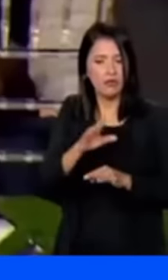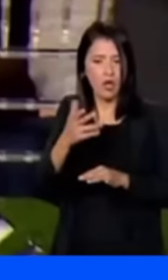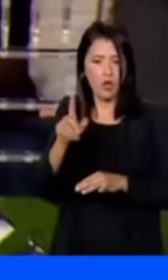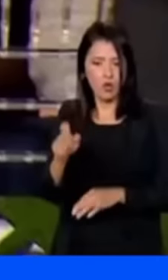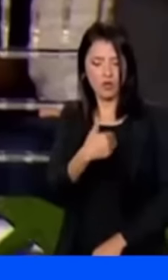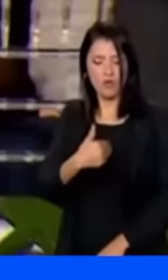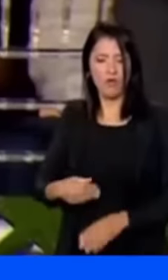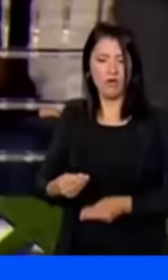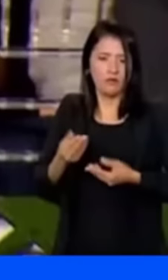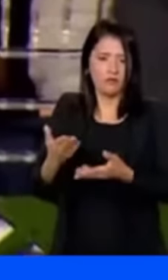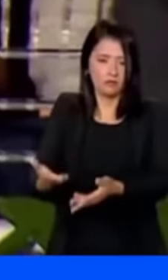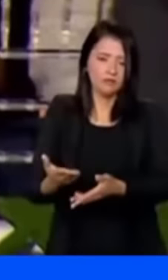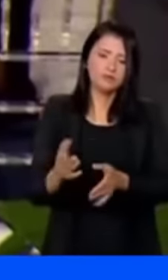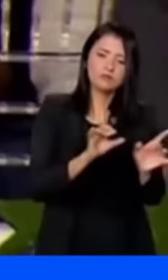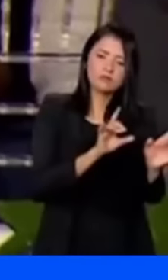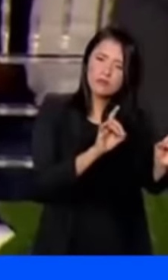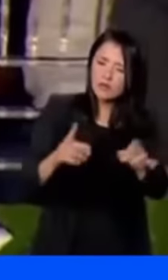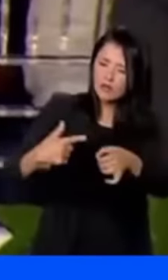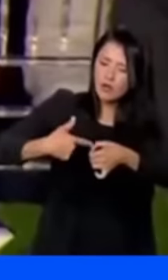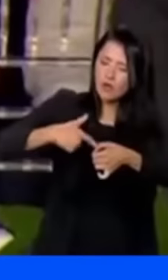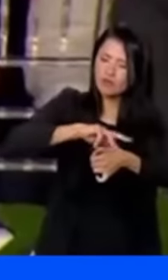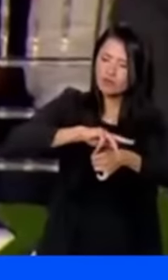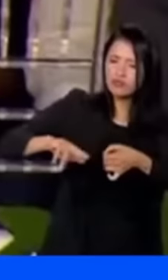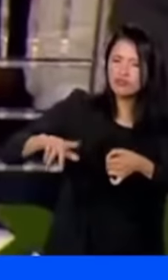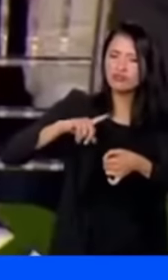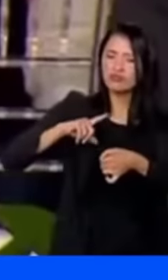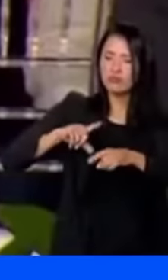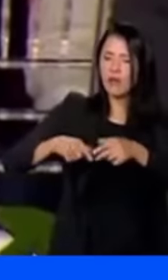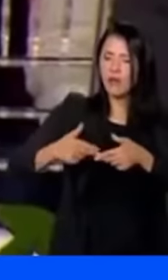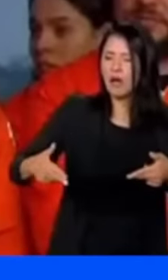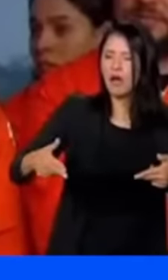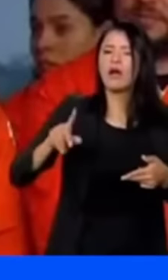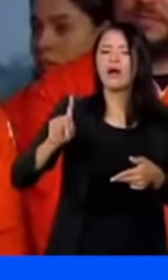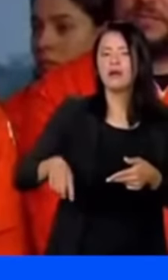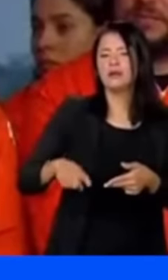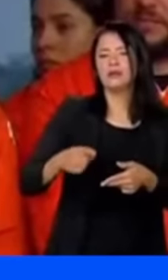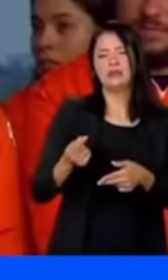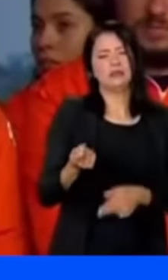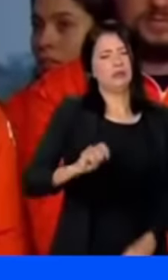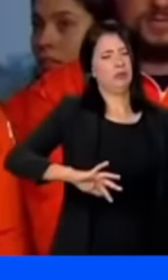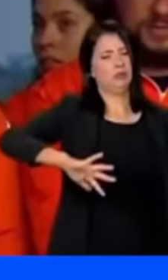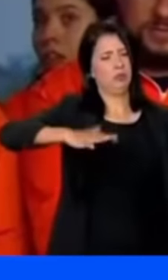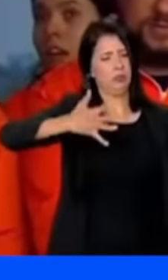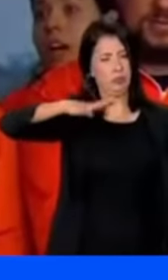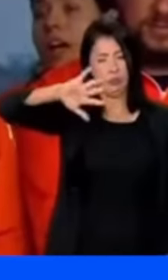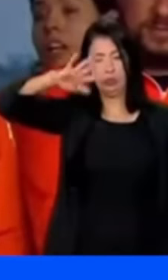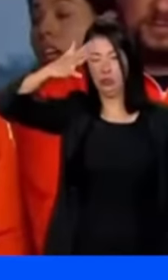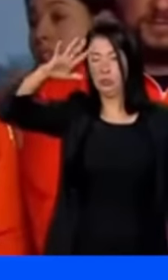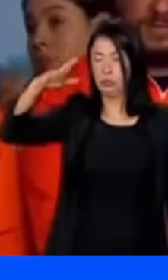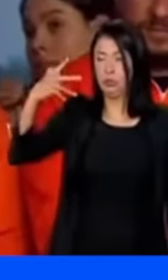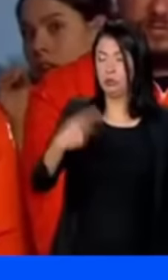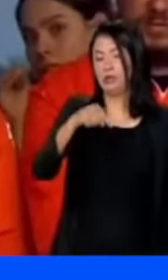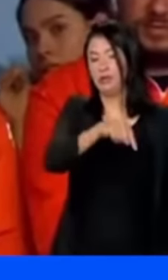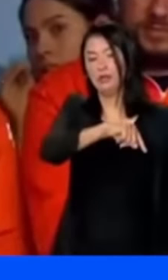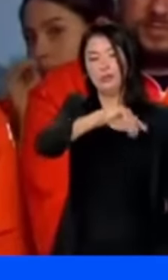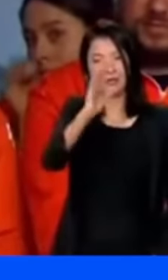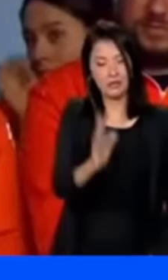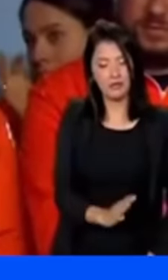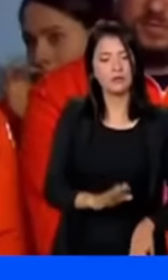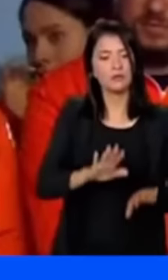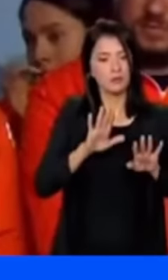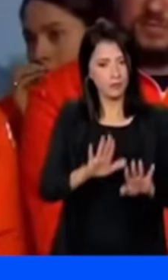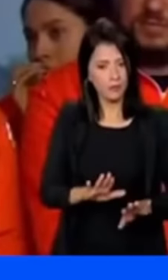que vendem combustíveis, ministro Rui, e derivados muito mais caros no nosso país. Mas o